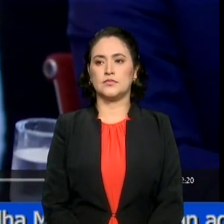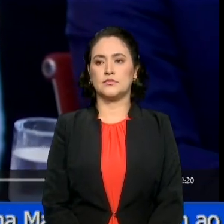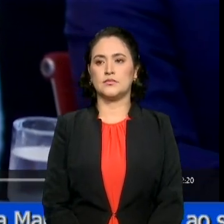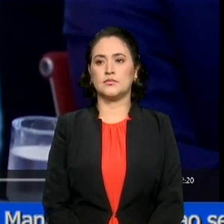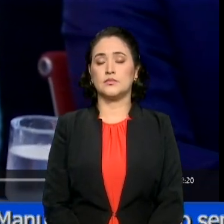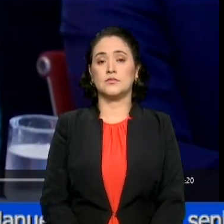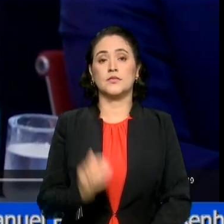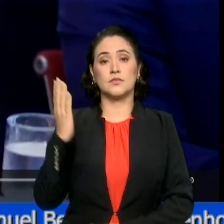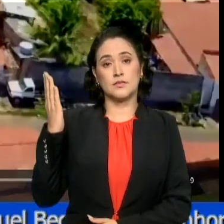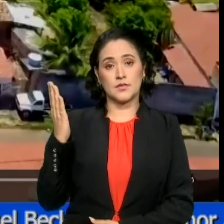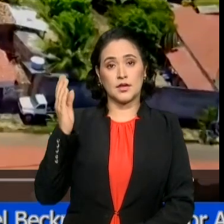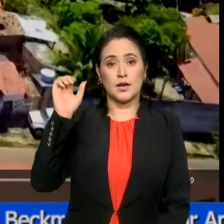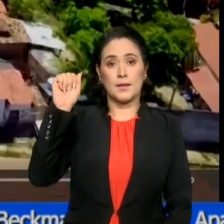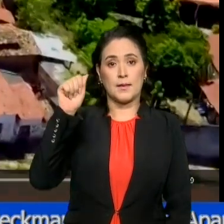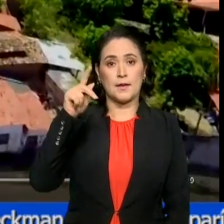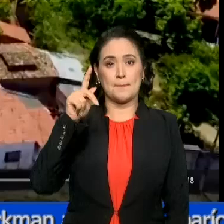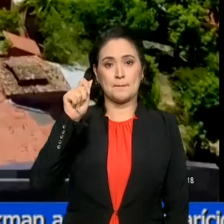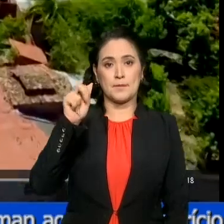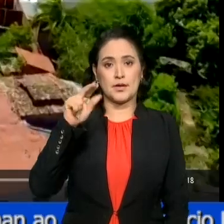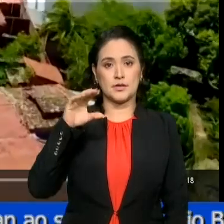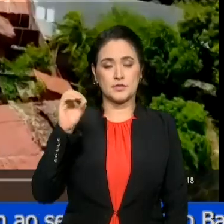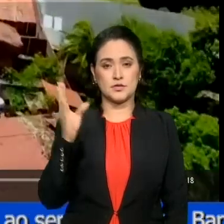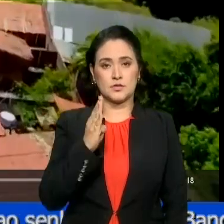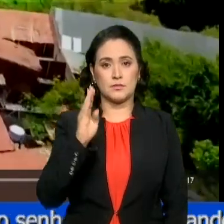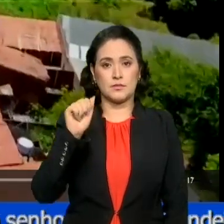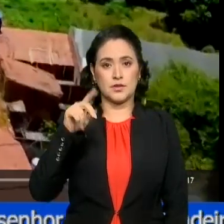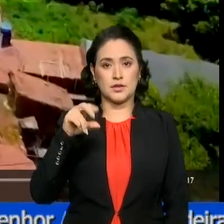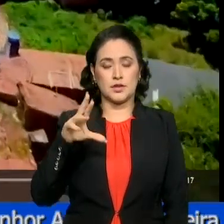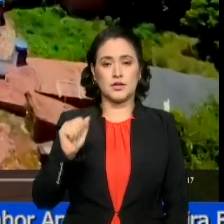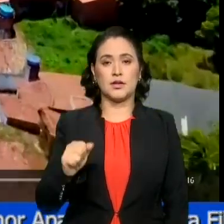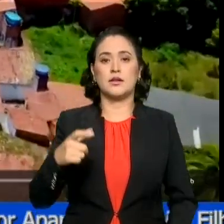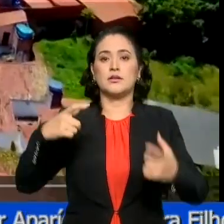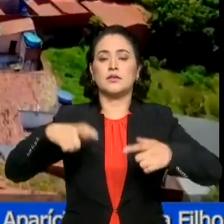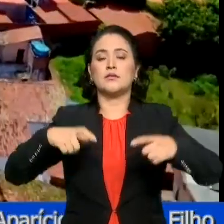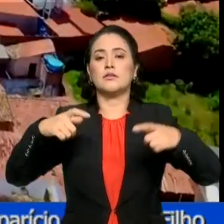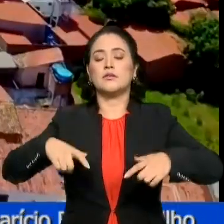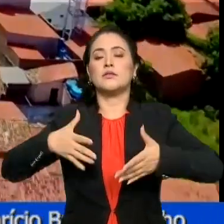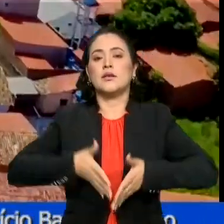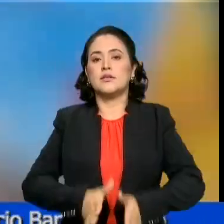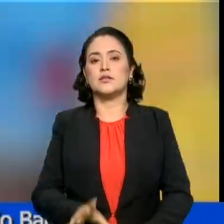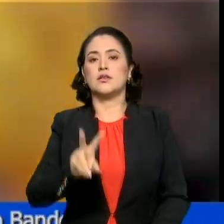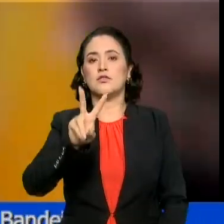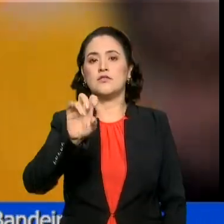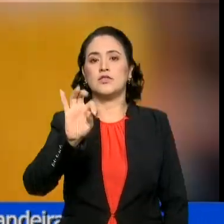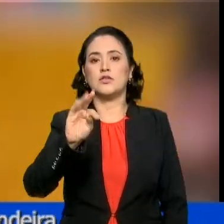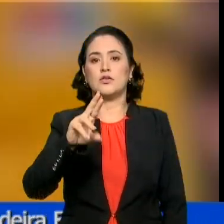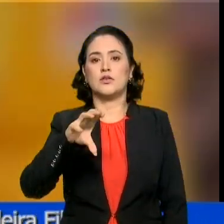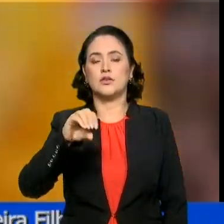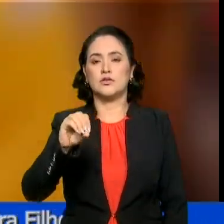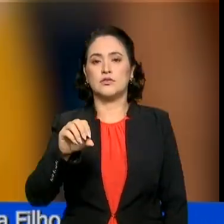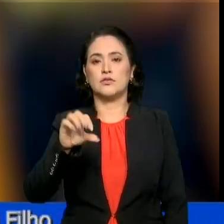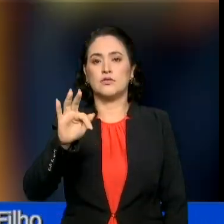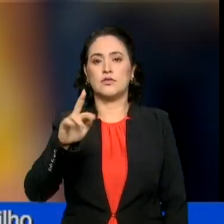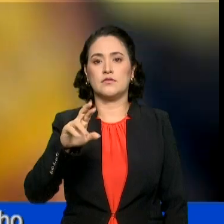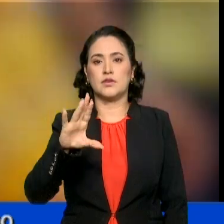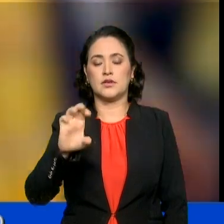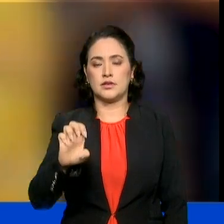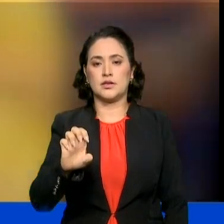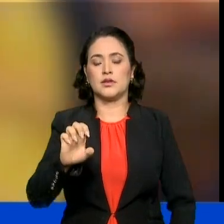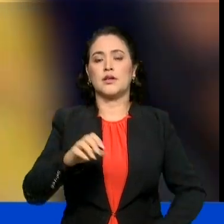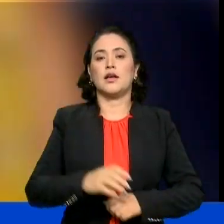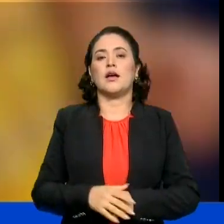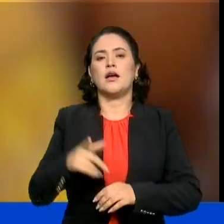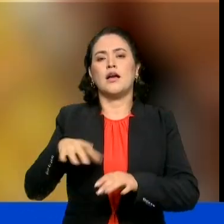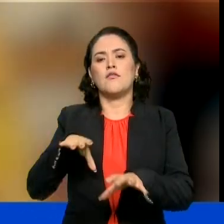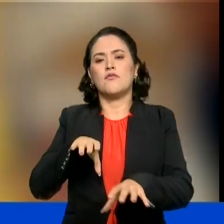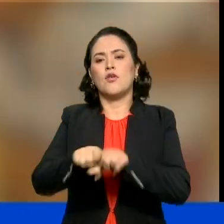Aparício Bandeira nasceu no município de Vitorino Freire, no Maranhão. É engenheiro civil, formado pela